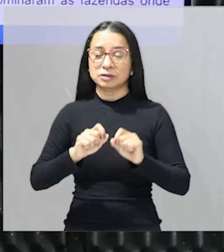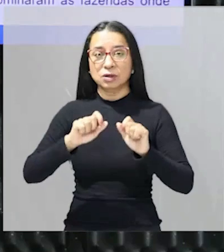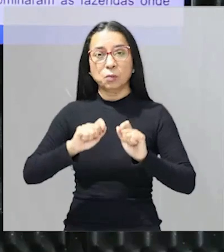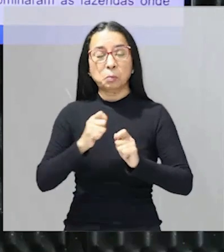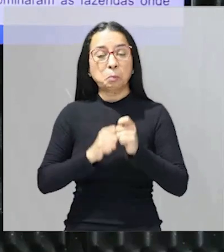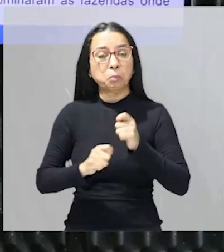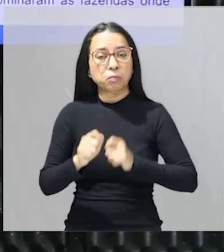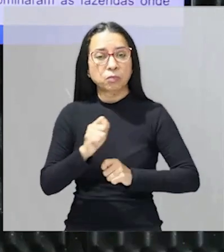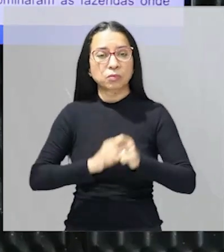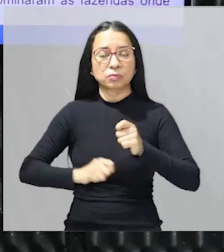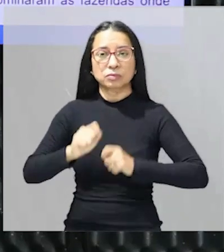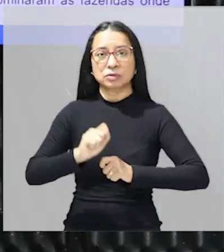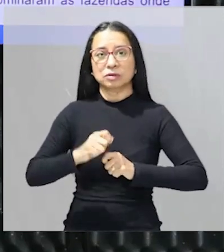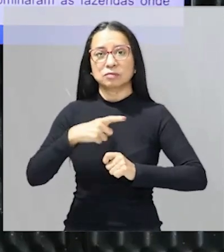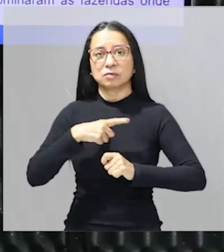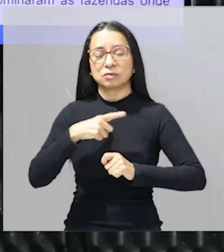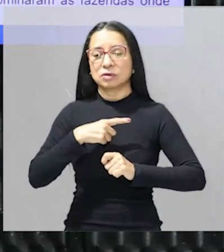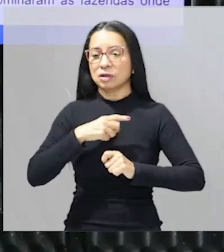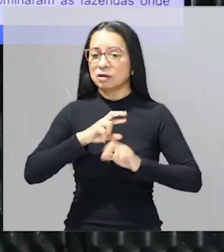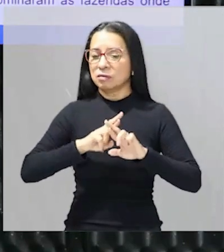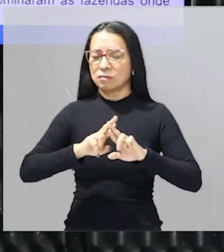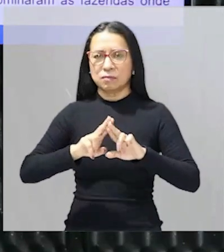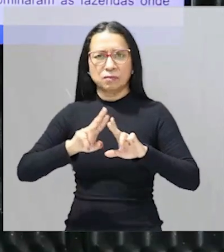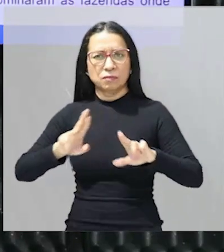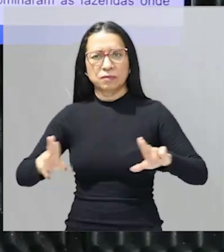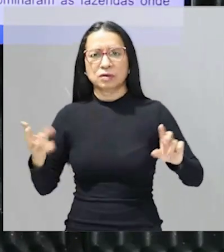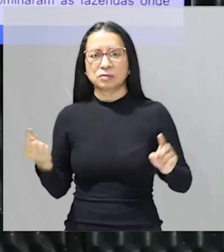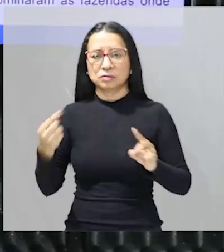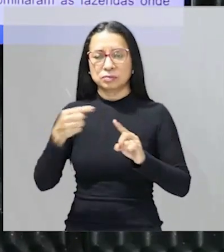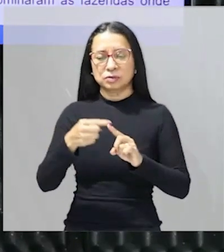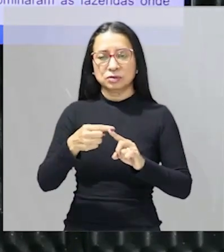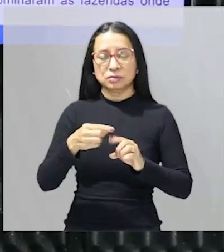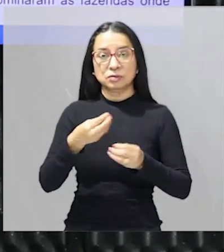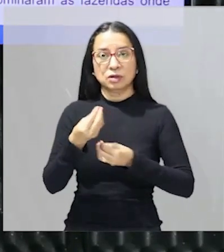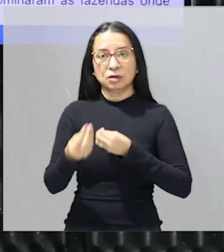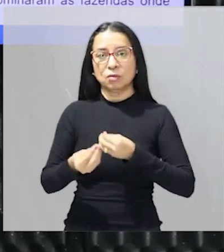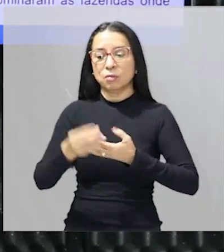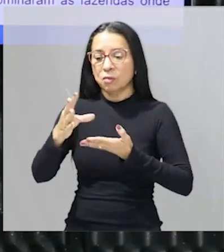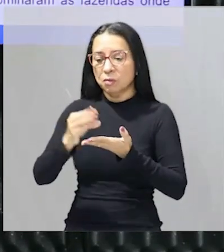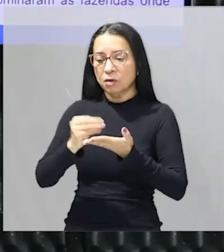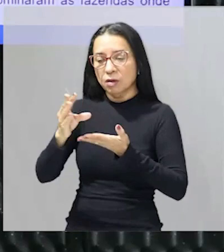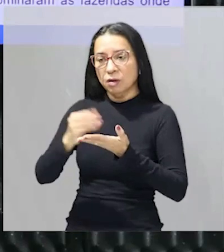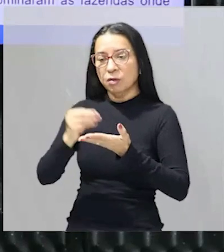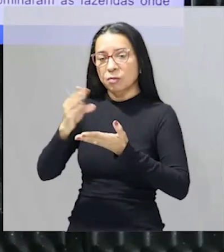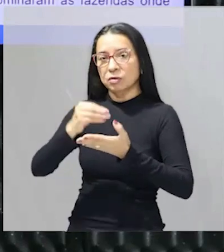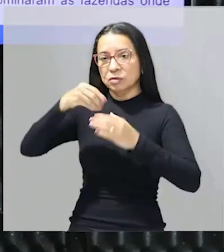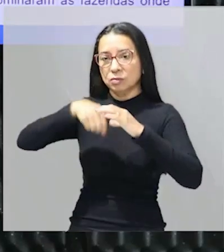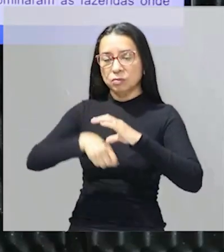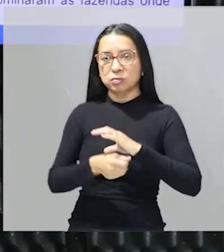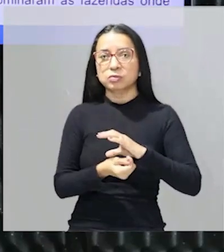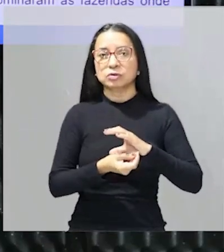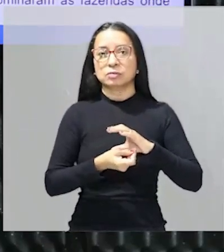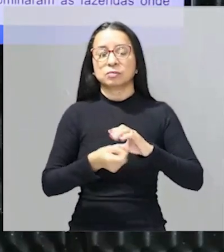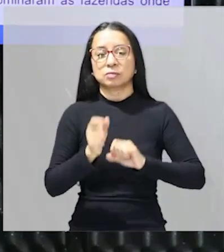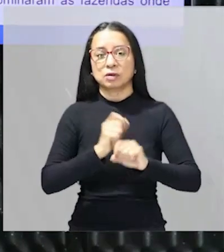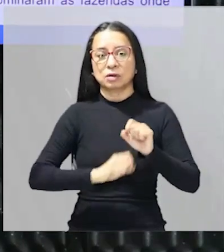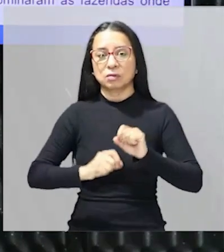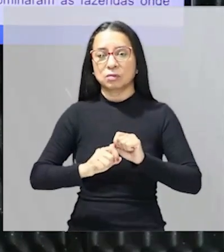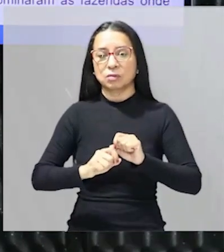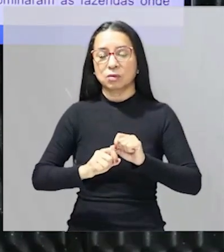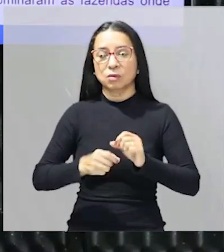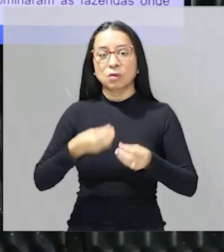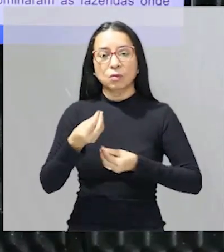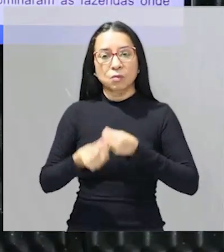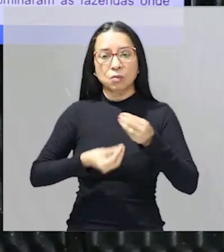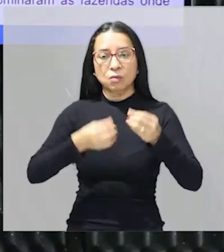várias razões. Ele é uma fórmula de acumulação de capital, se utiliza como justificativa questões